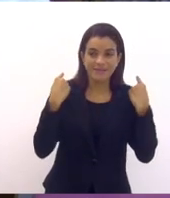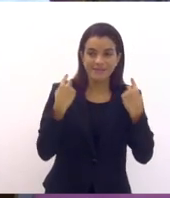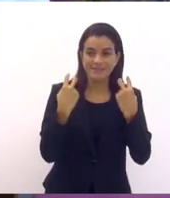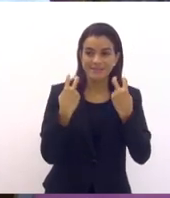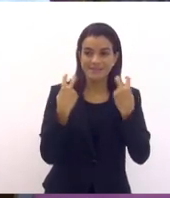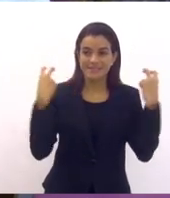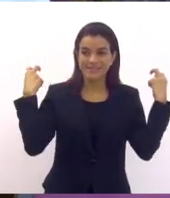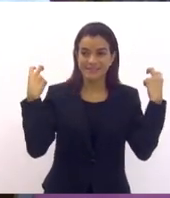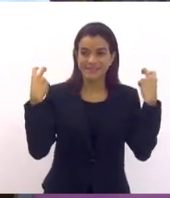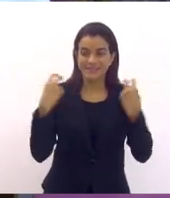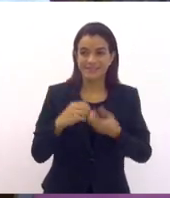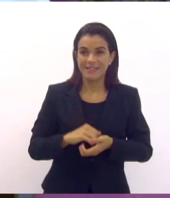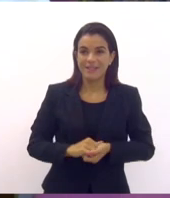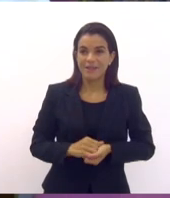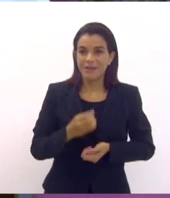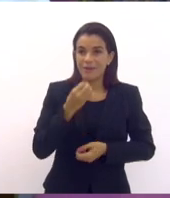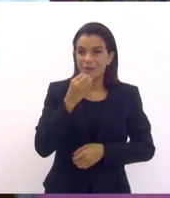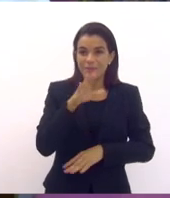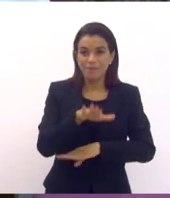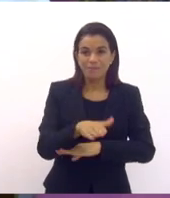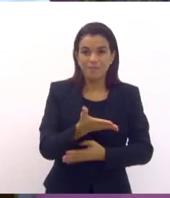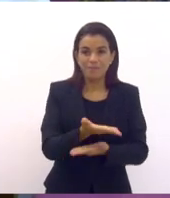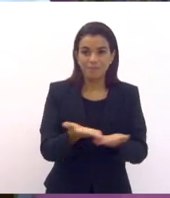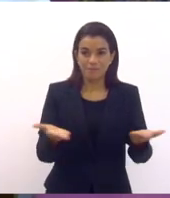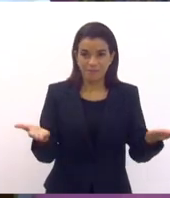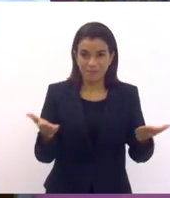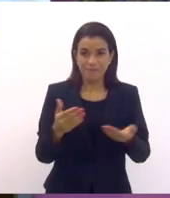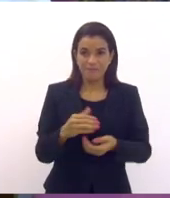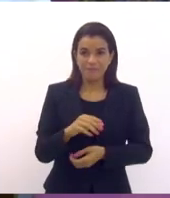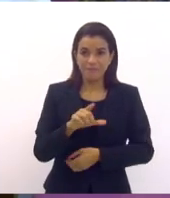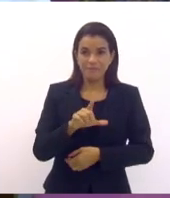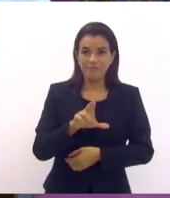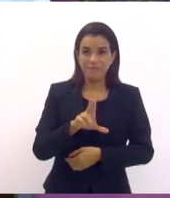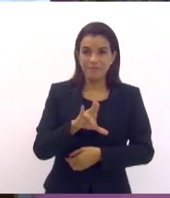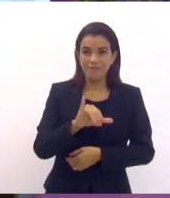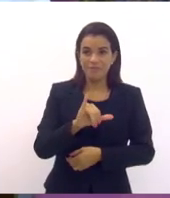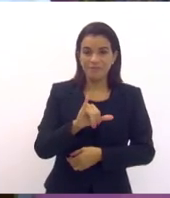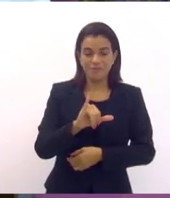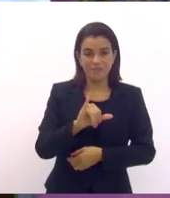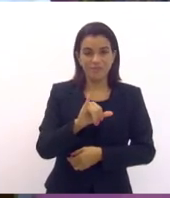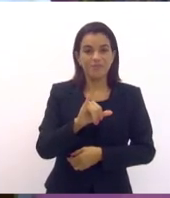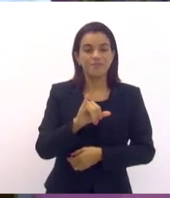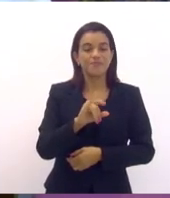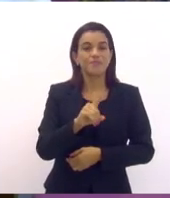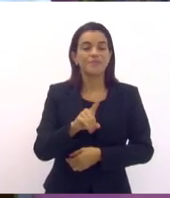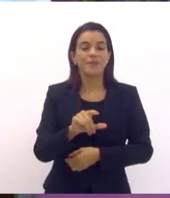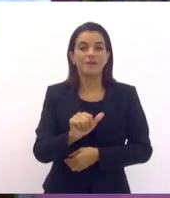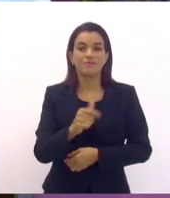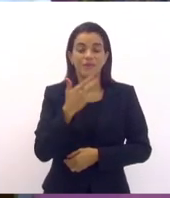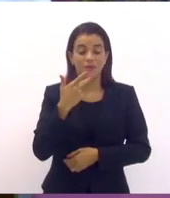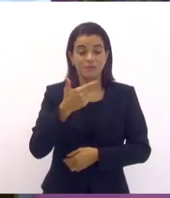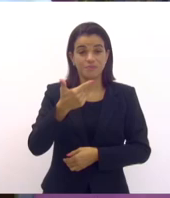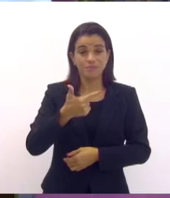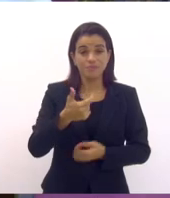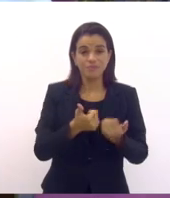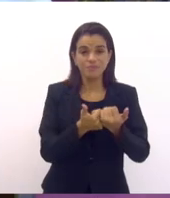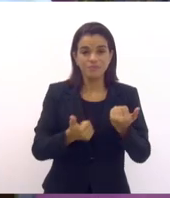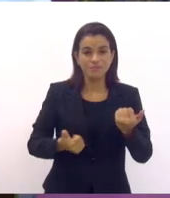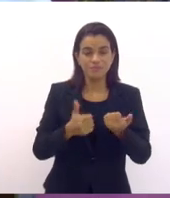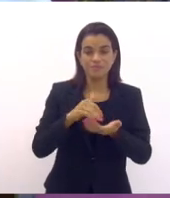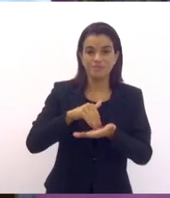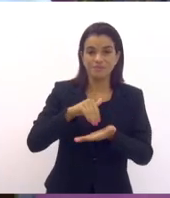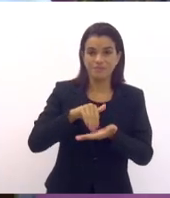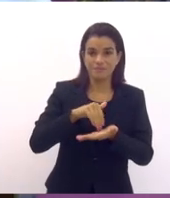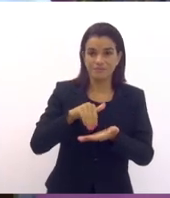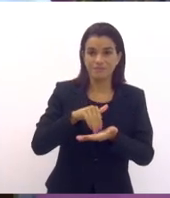lá muito boa tarde a todos como Luzia falou me chamo Diego Faro hoje sou subsecretário de ações comunitárias do